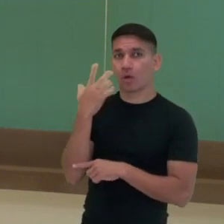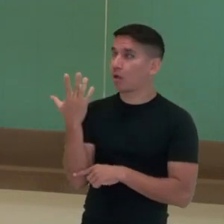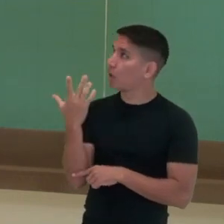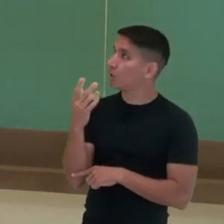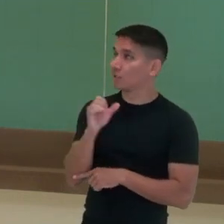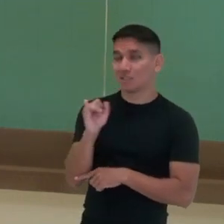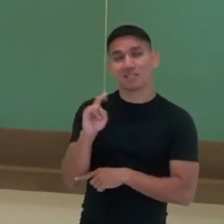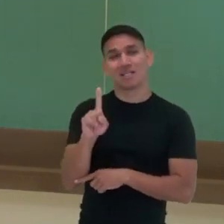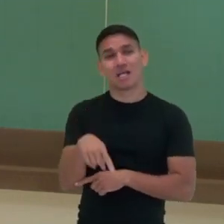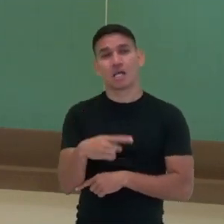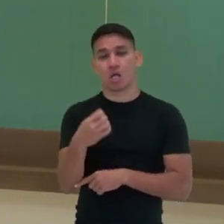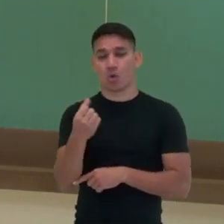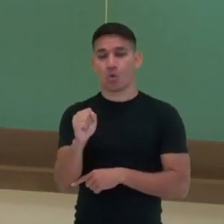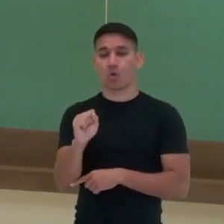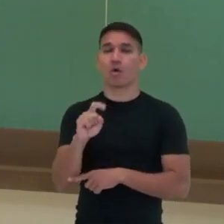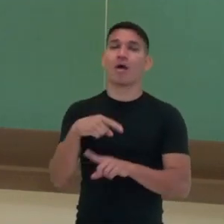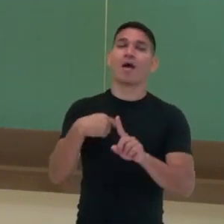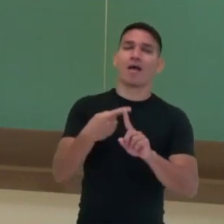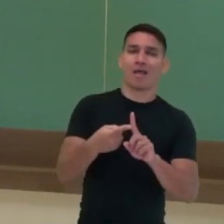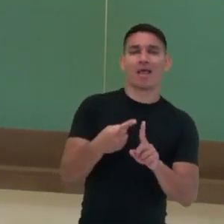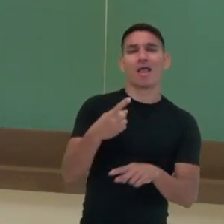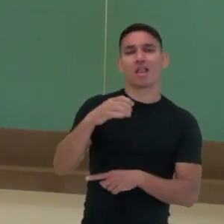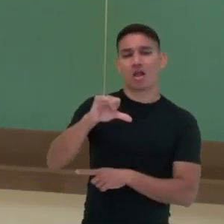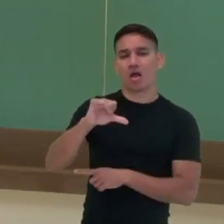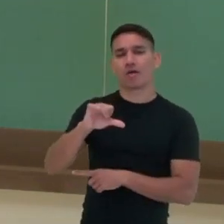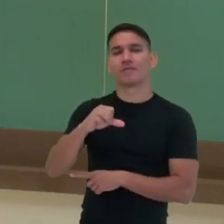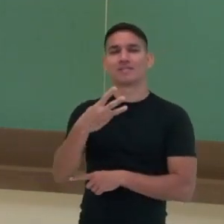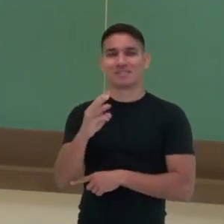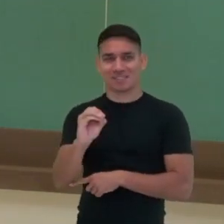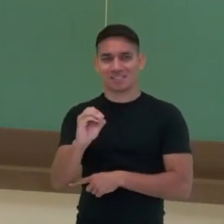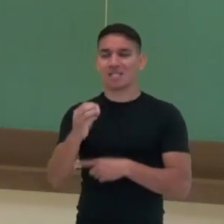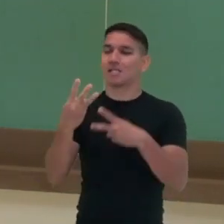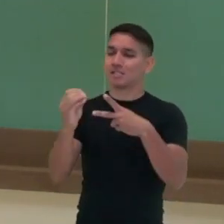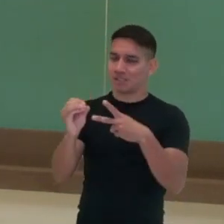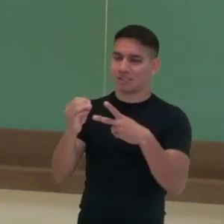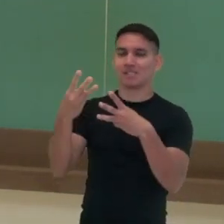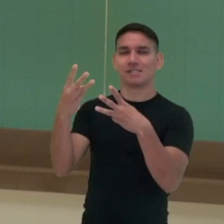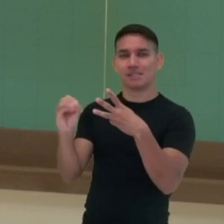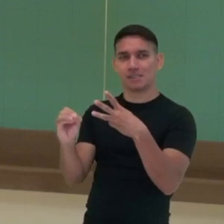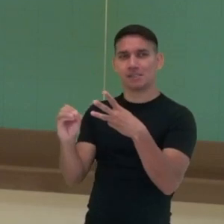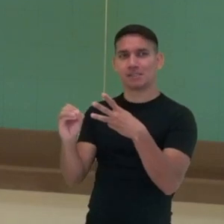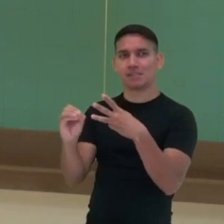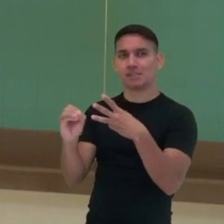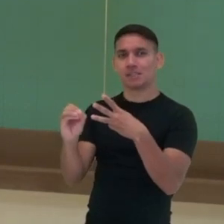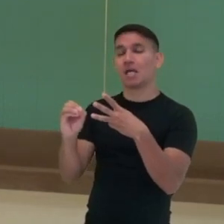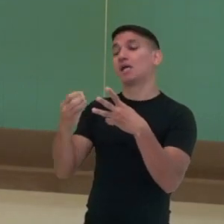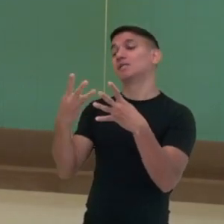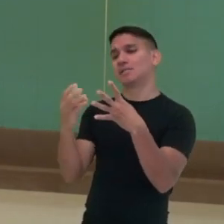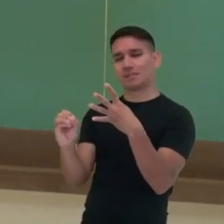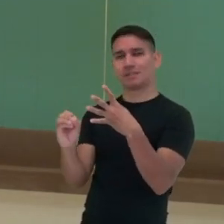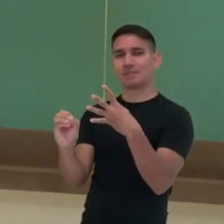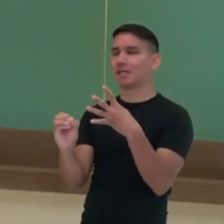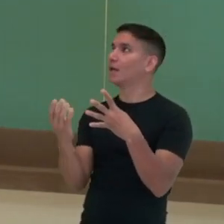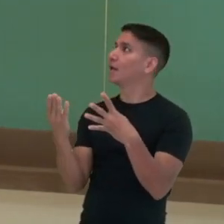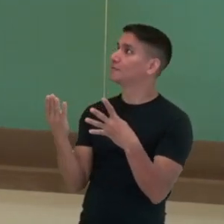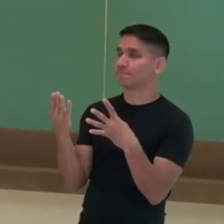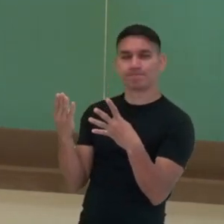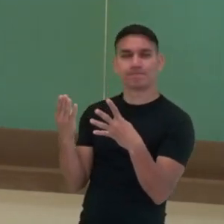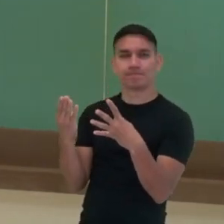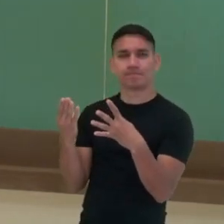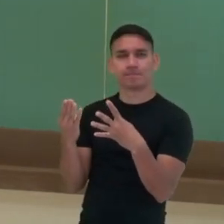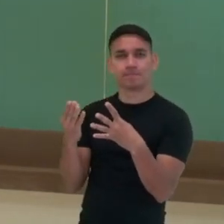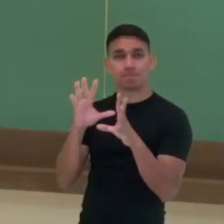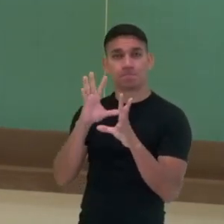30, de 9 até 10, mais 30, de 10 até 11, mais 30, e de 11 até 12, mais 30, tá?